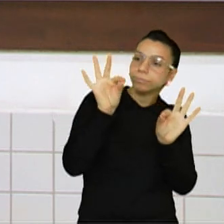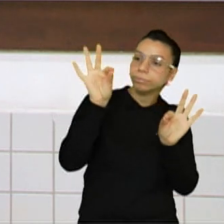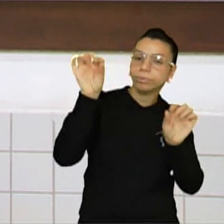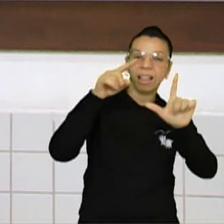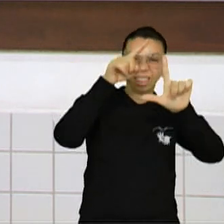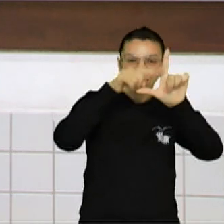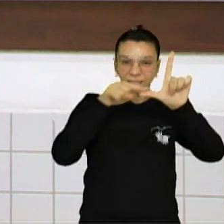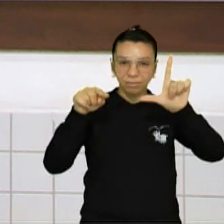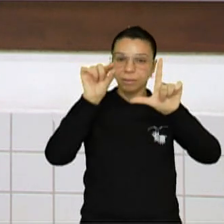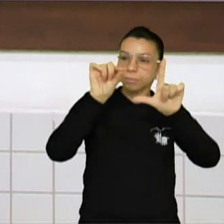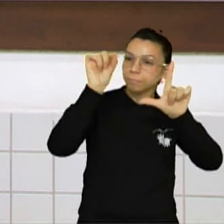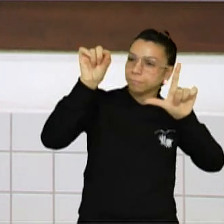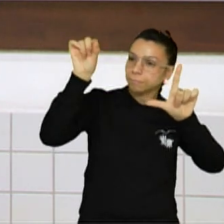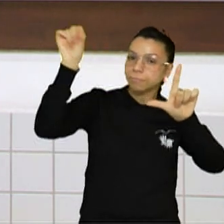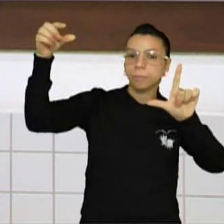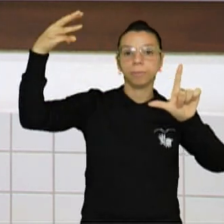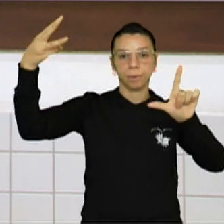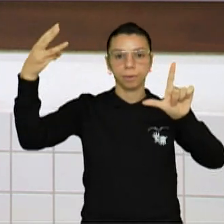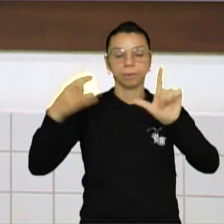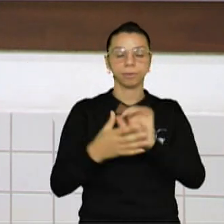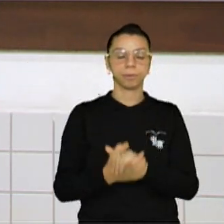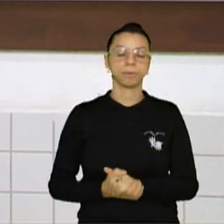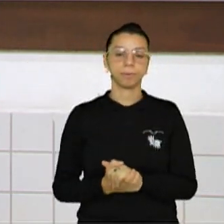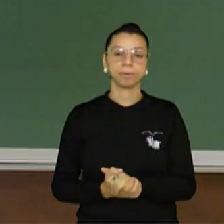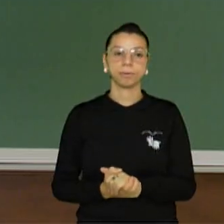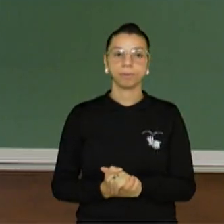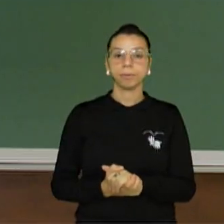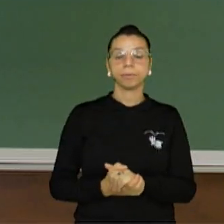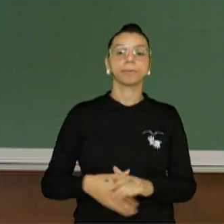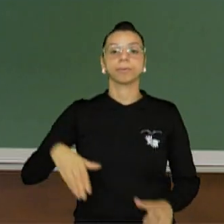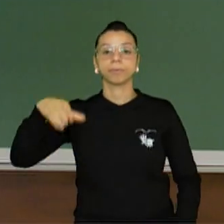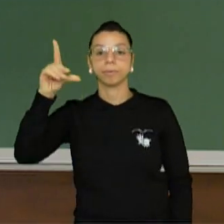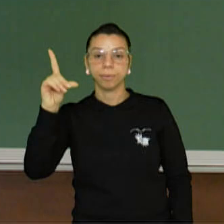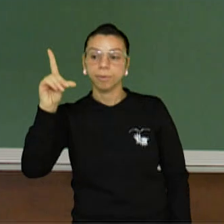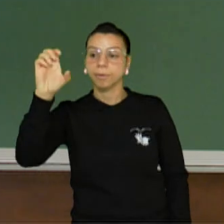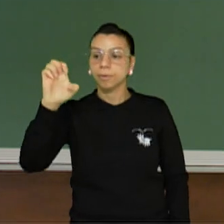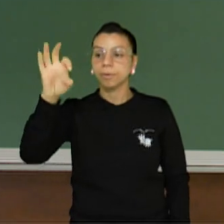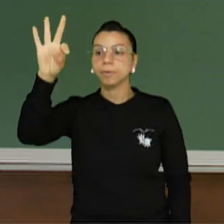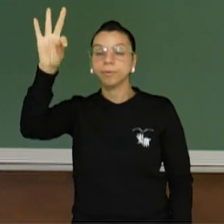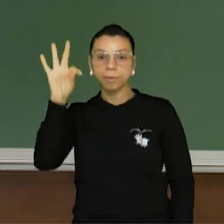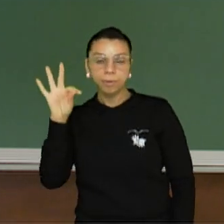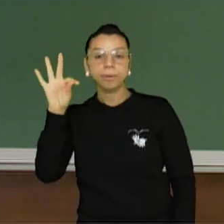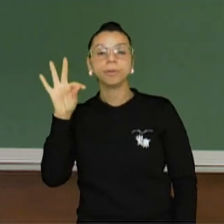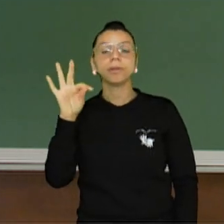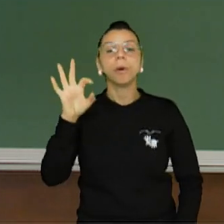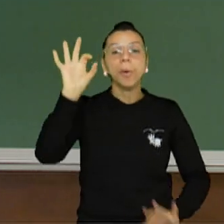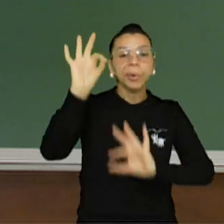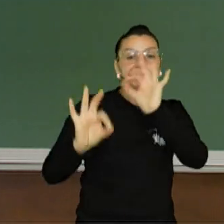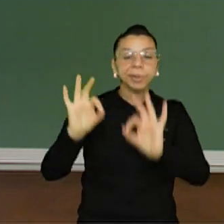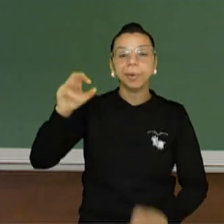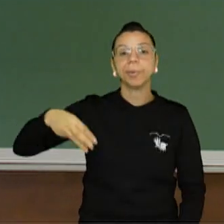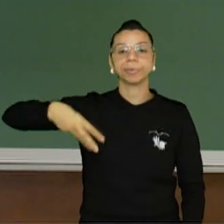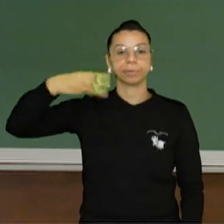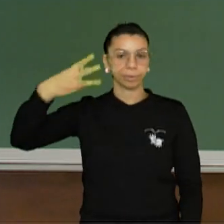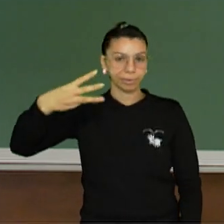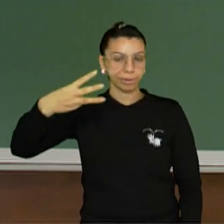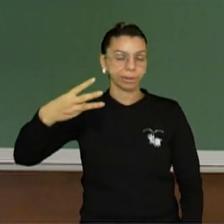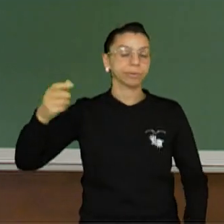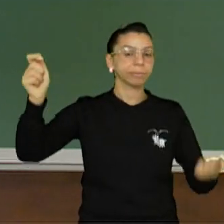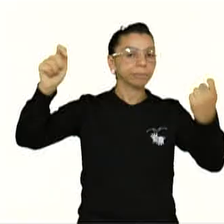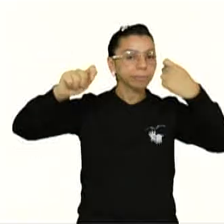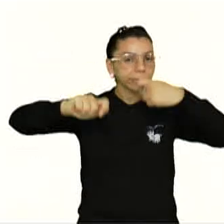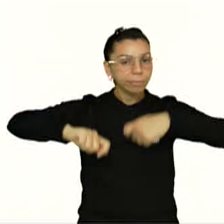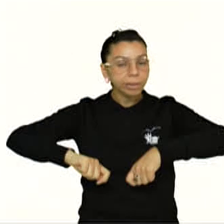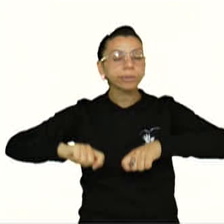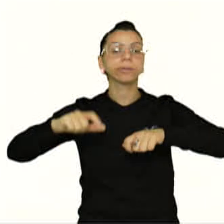3 exercícios. Gente, determinante de ordem 3. Daí, o primeiro eu coloco que matrizes